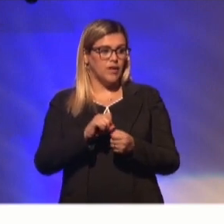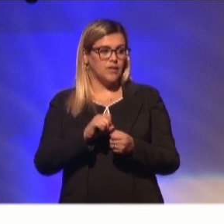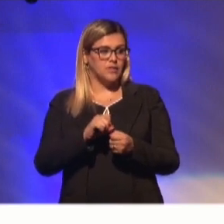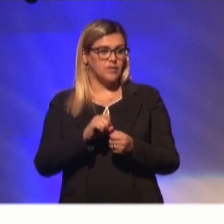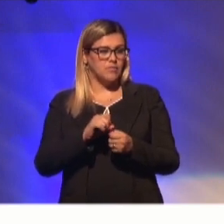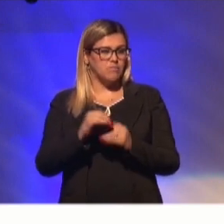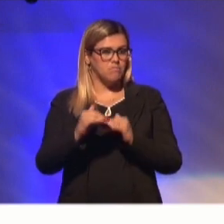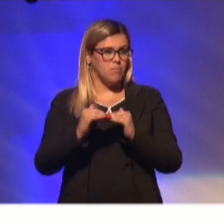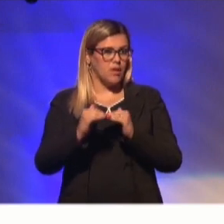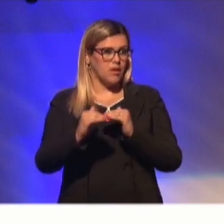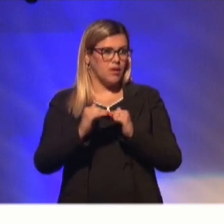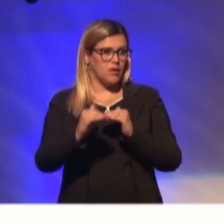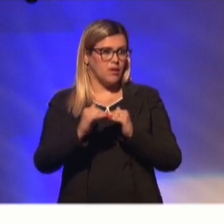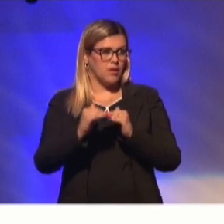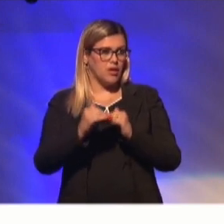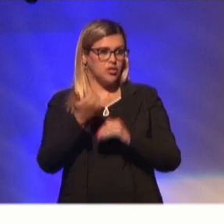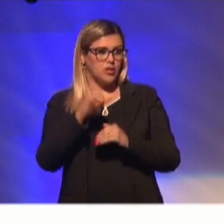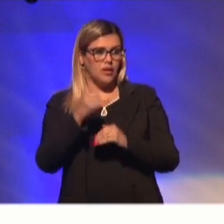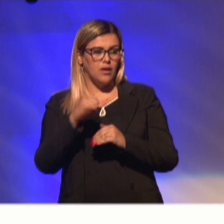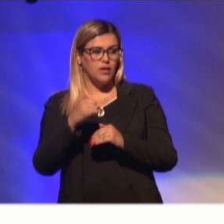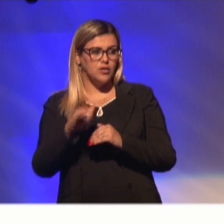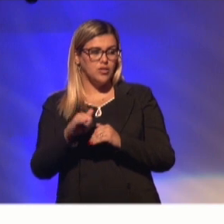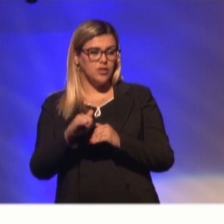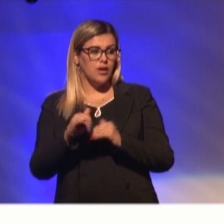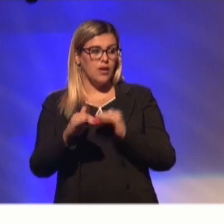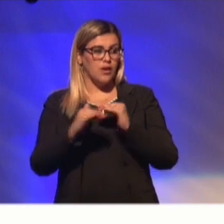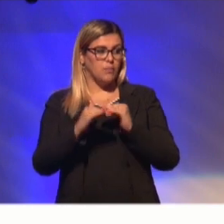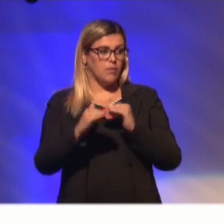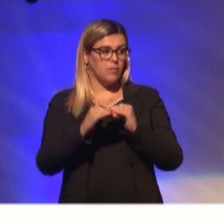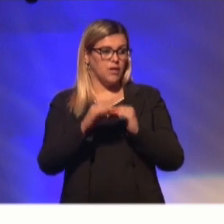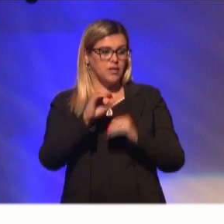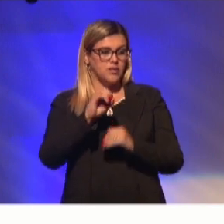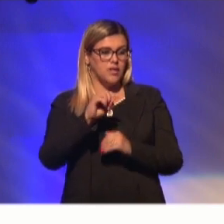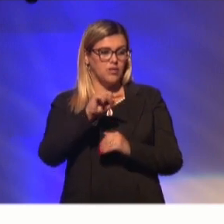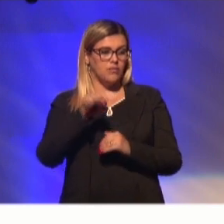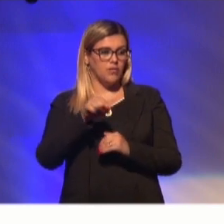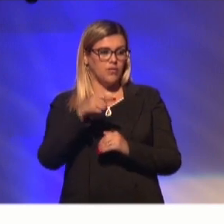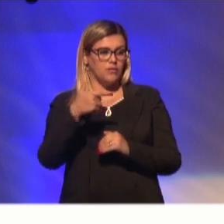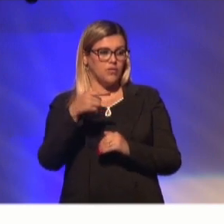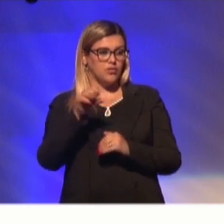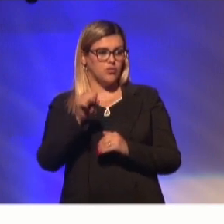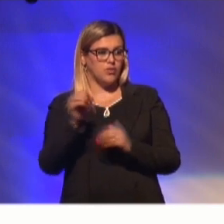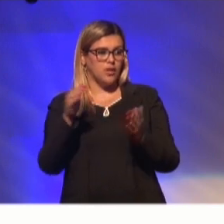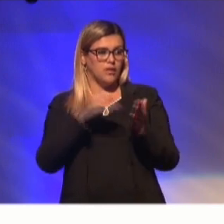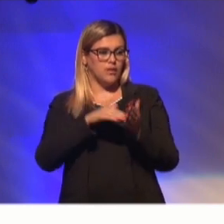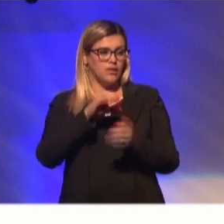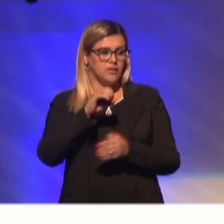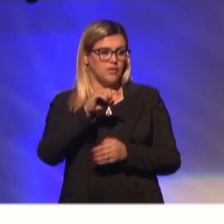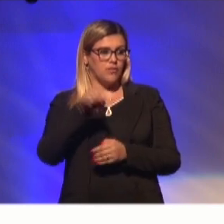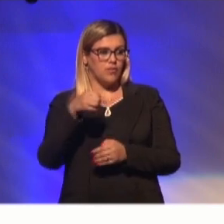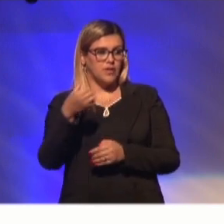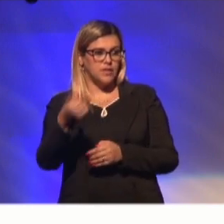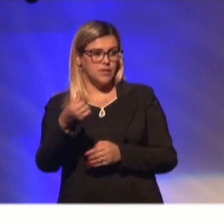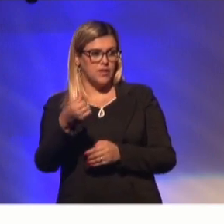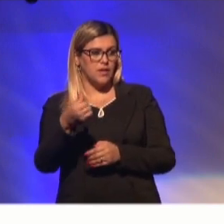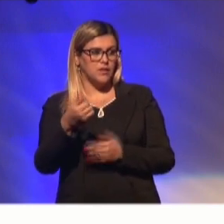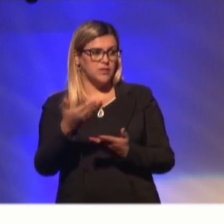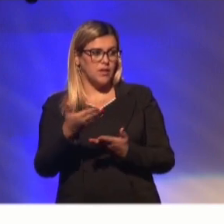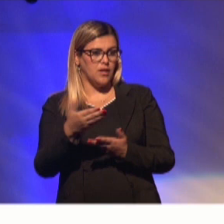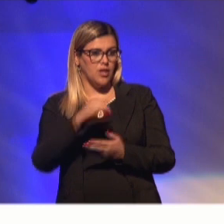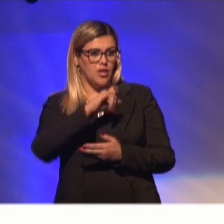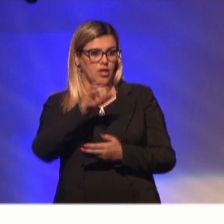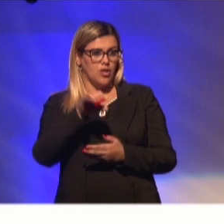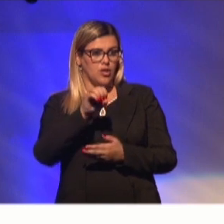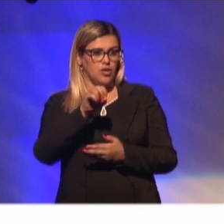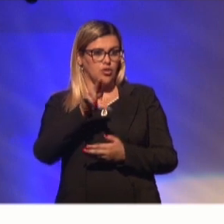de média e energia, é aquela dose de 0,28 a 0,6 milijoules por